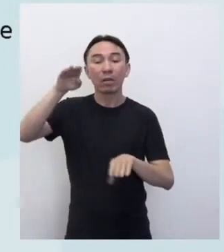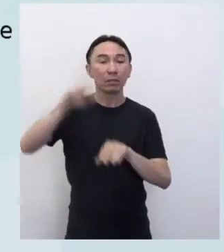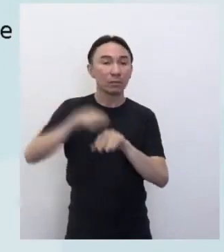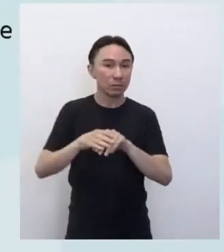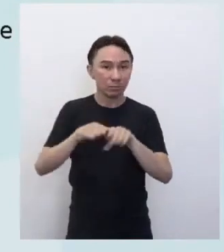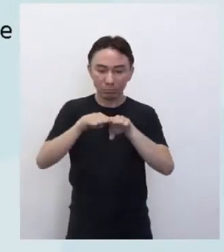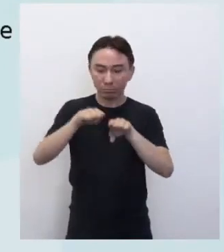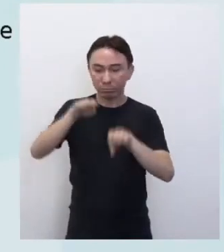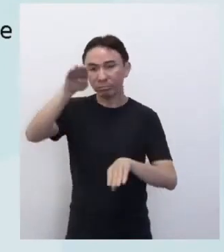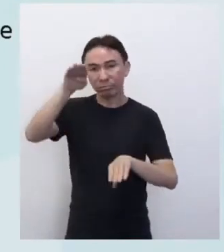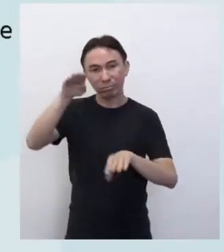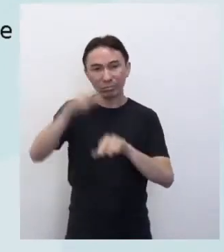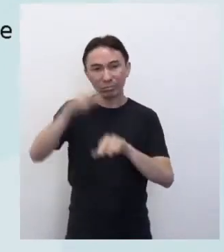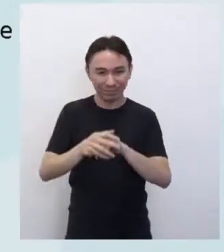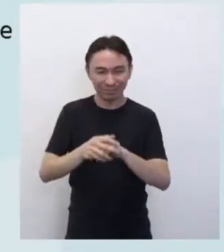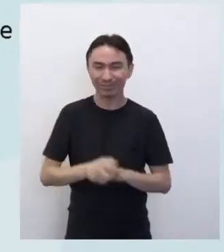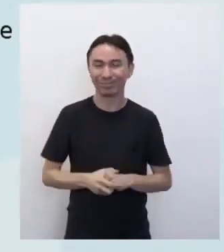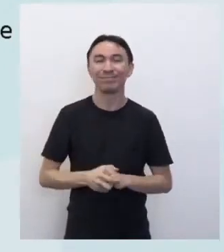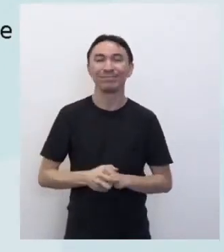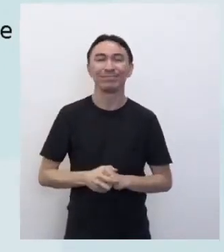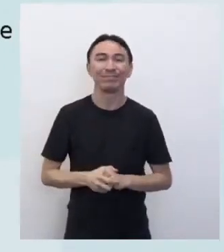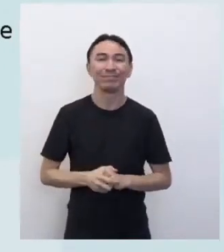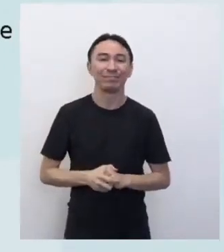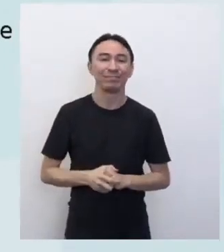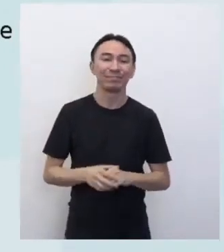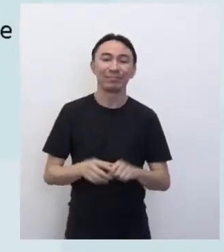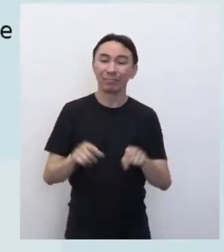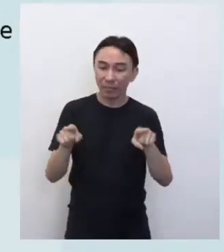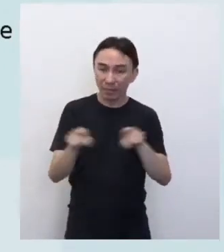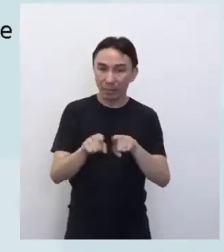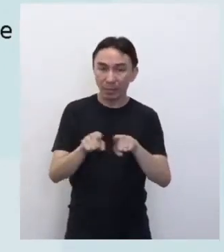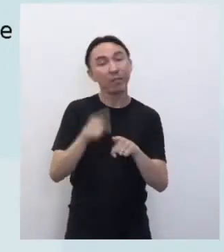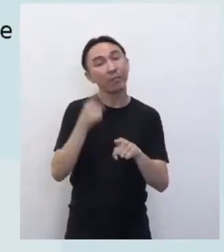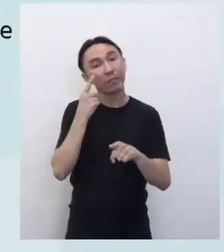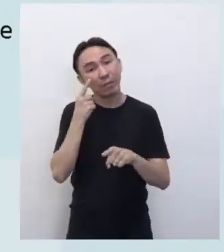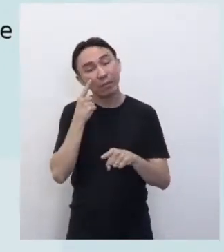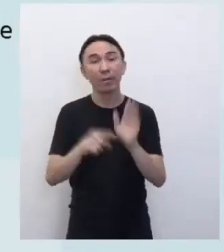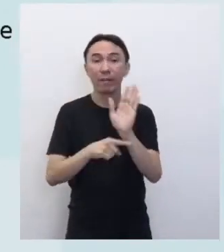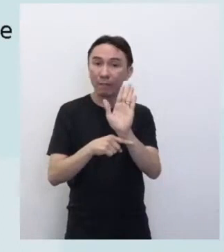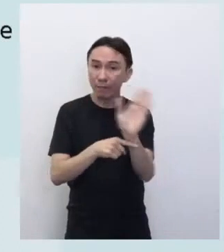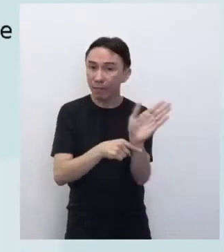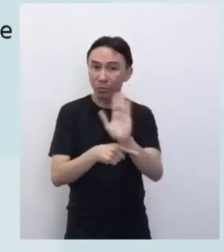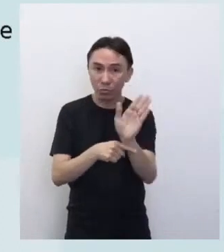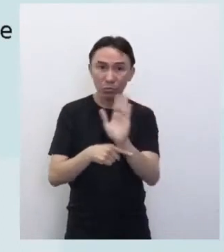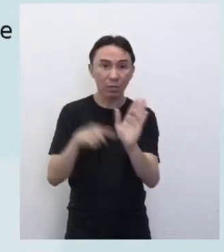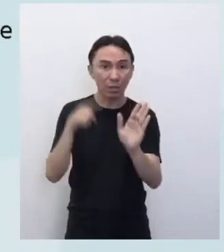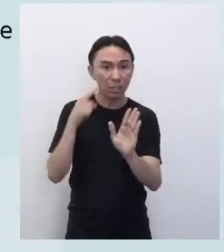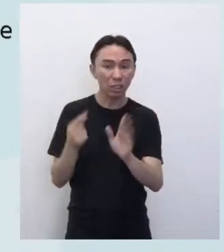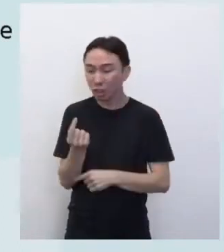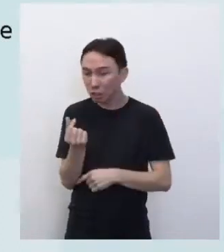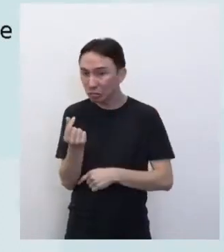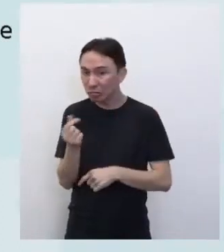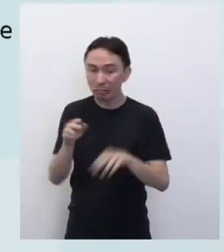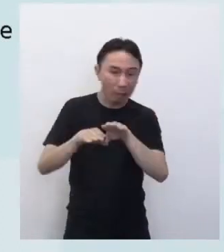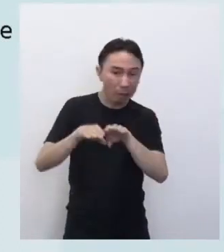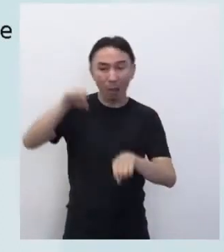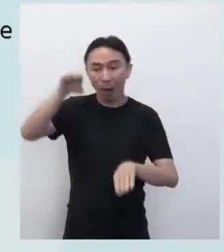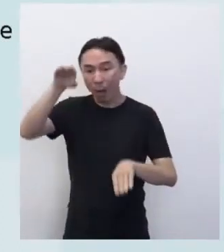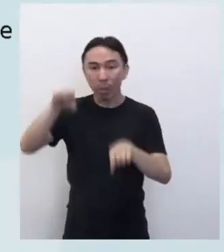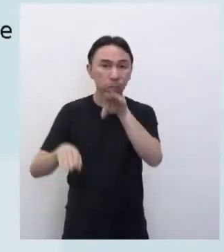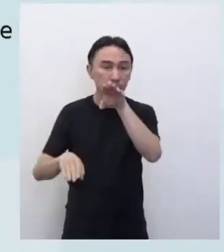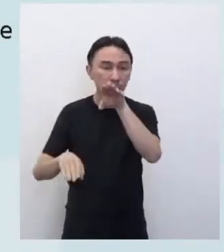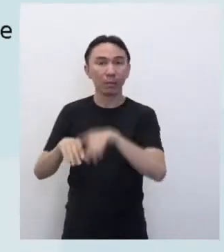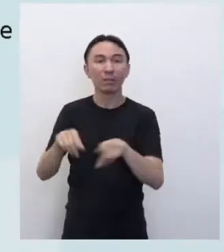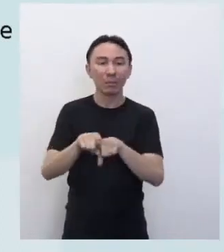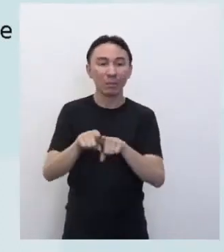and another about discrimination against women. Assistimos a um vídeo sobre desigualdade econômica e outro sobre discriminação contra mulheres. We